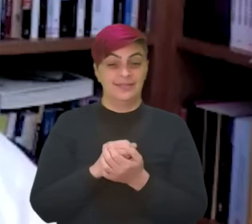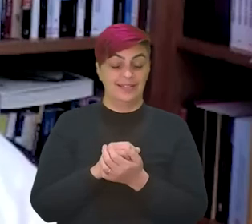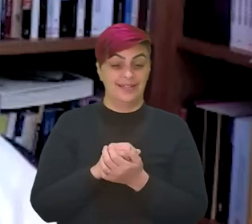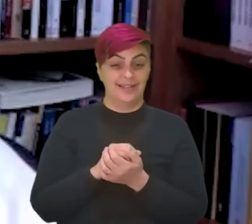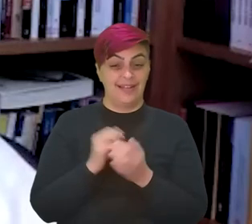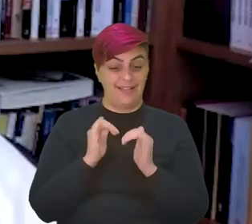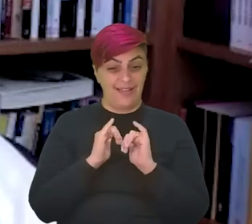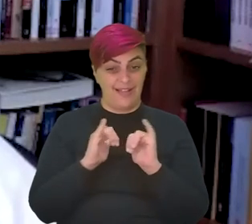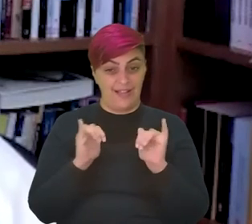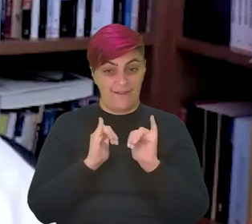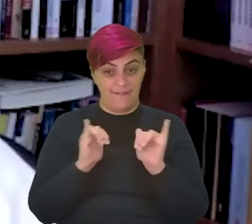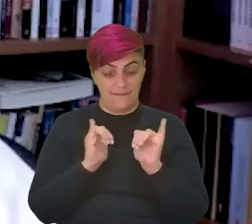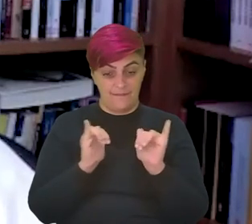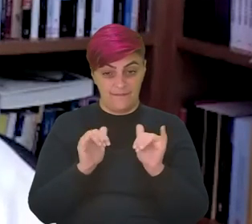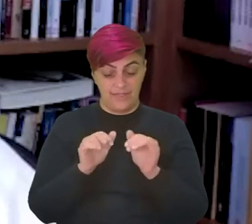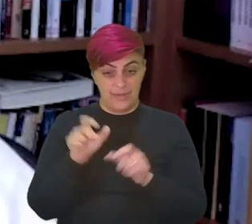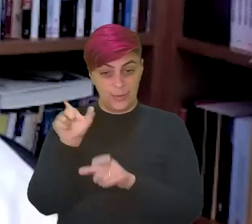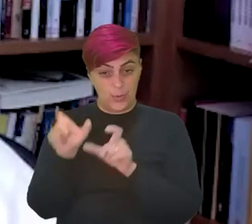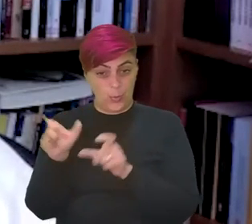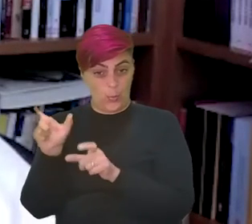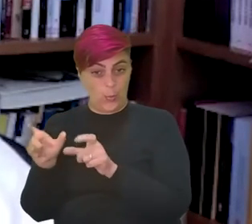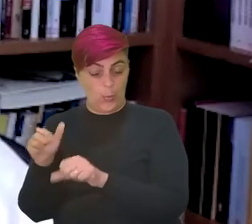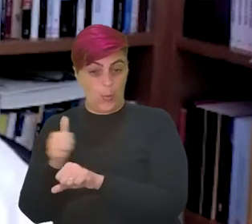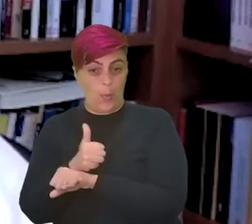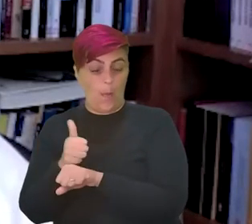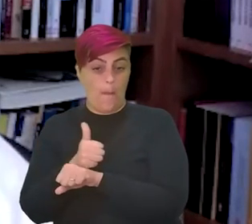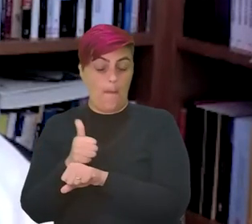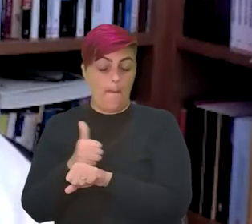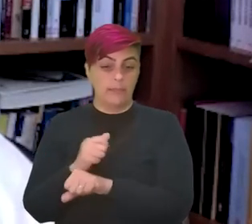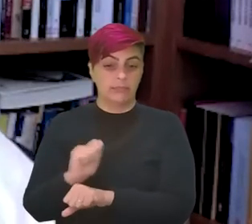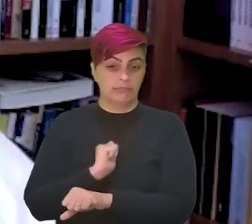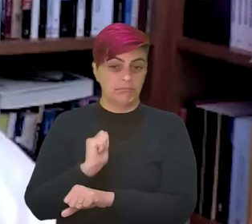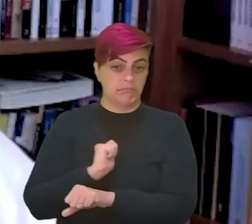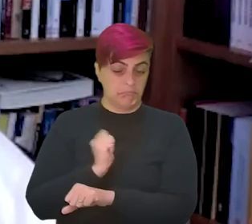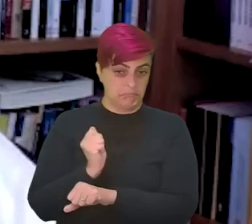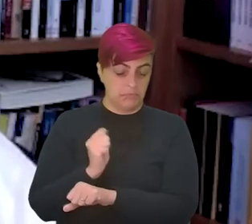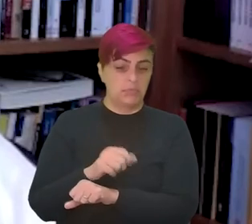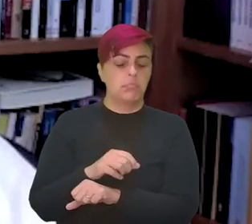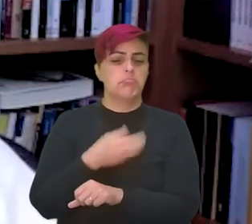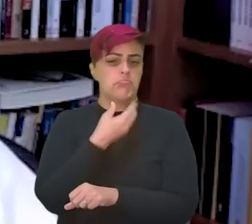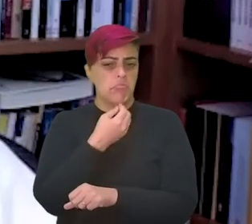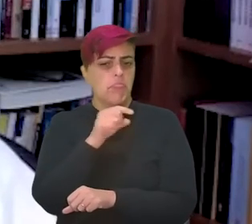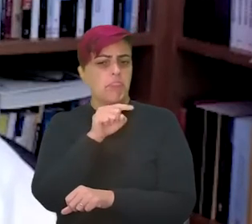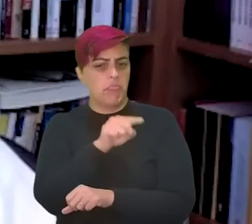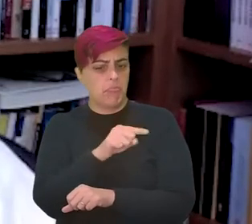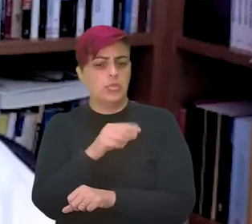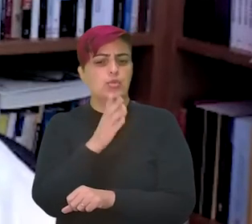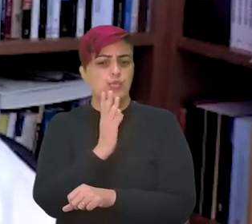deu um aviso aos antropólogos, né? Ele, Florestan, já